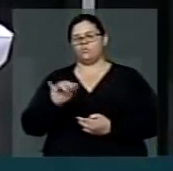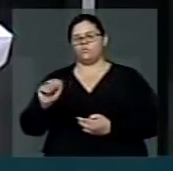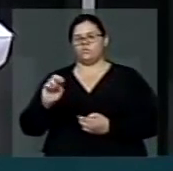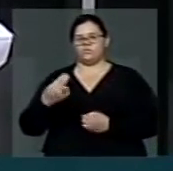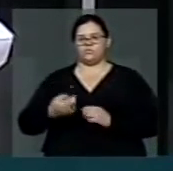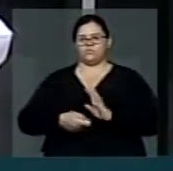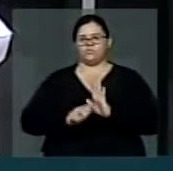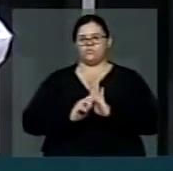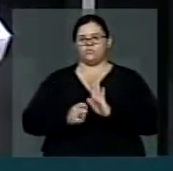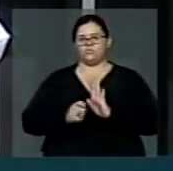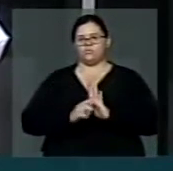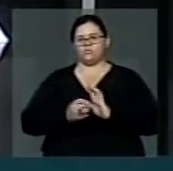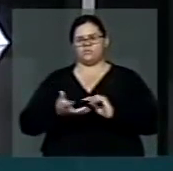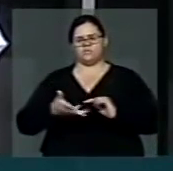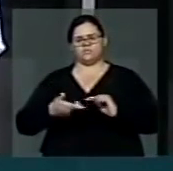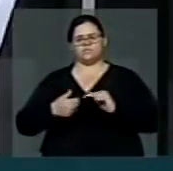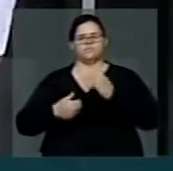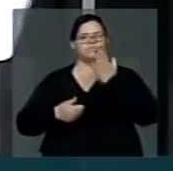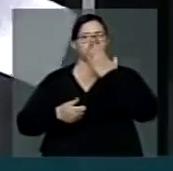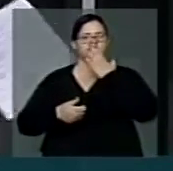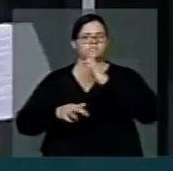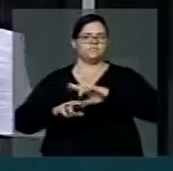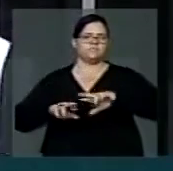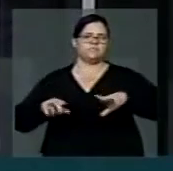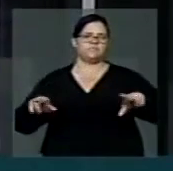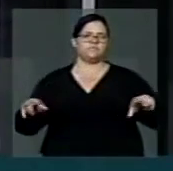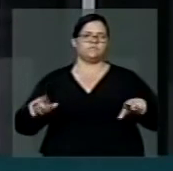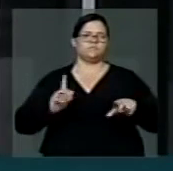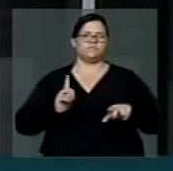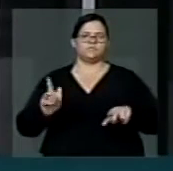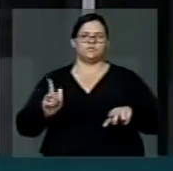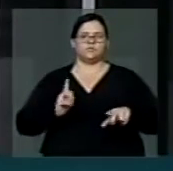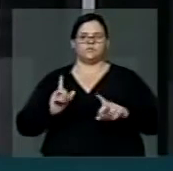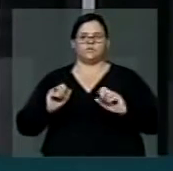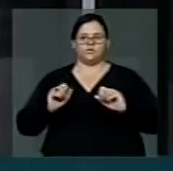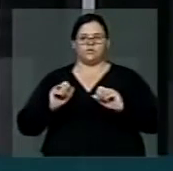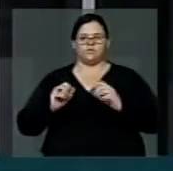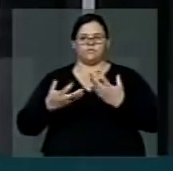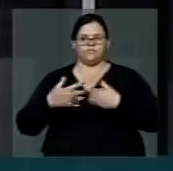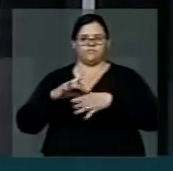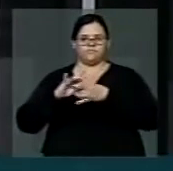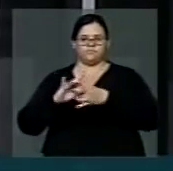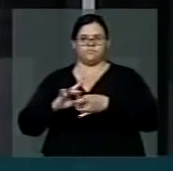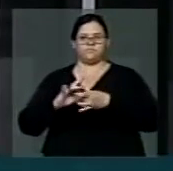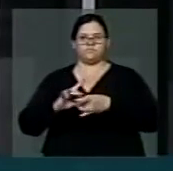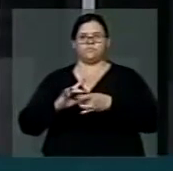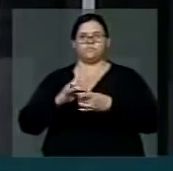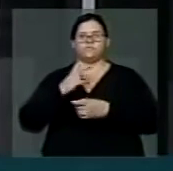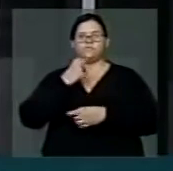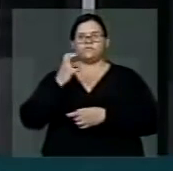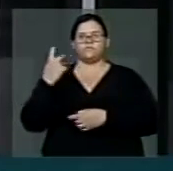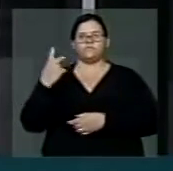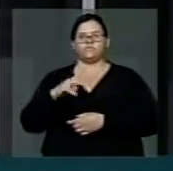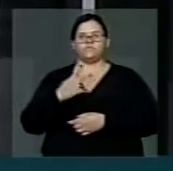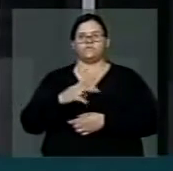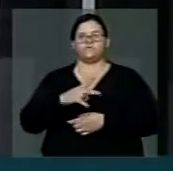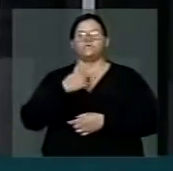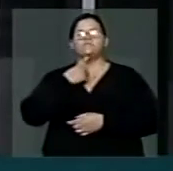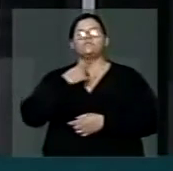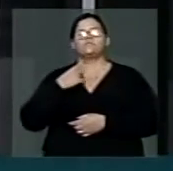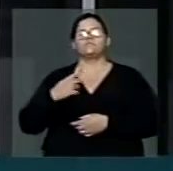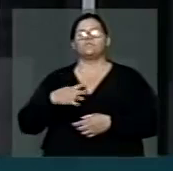todos esses, e incontáveis outros mais, se arrogam, pela voz de seus pretensos e tantas